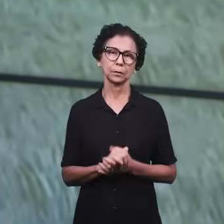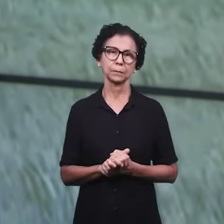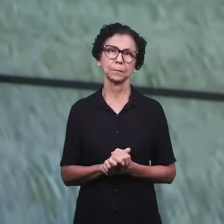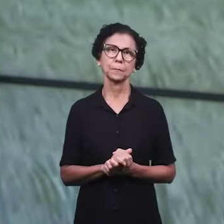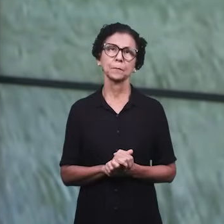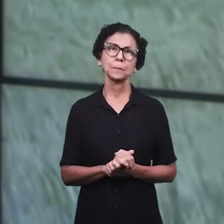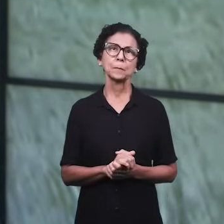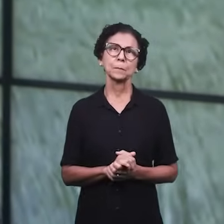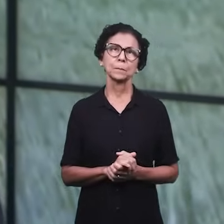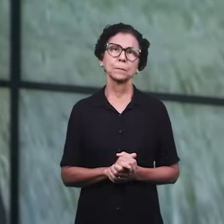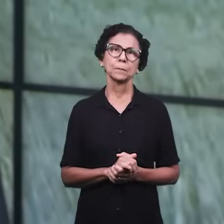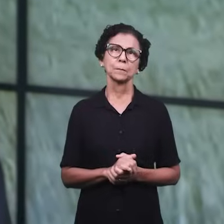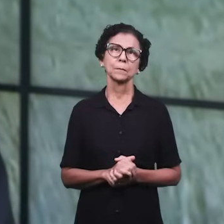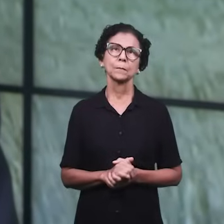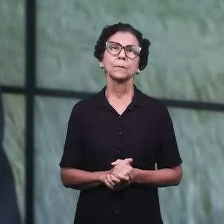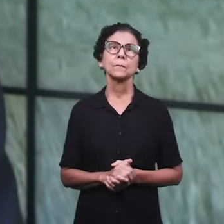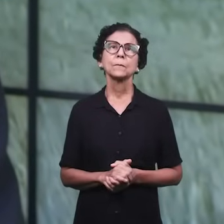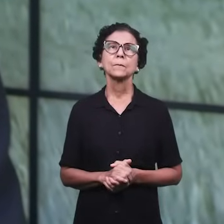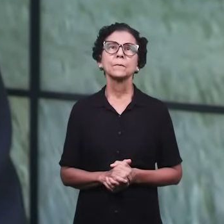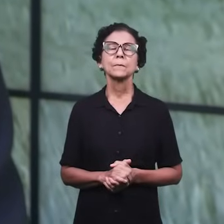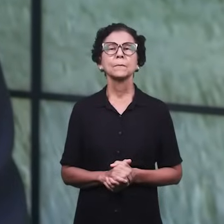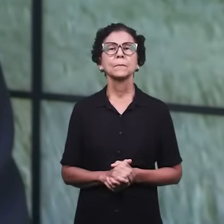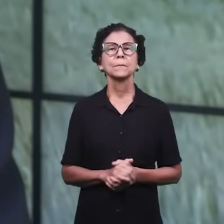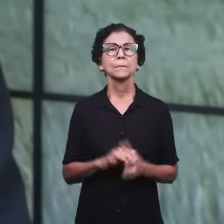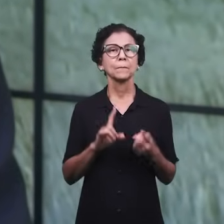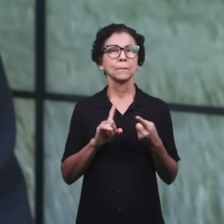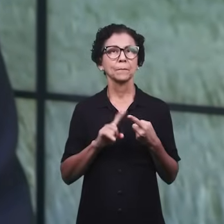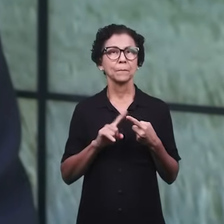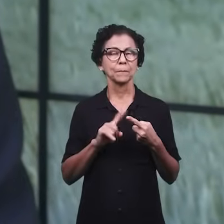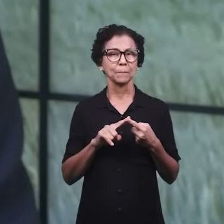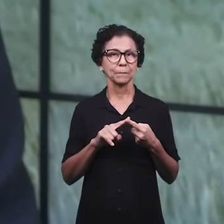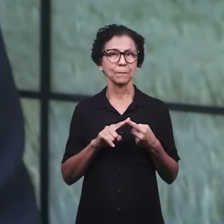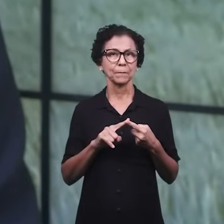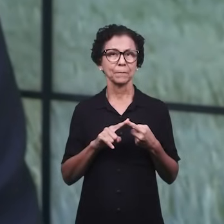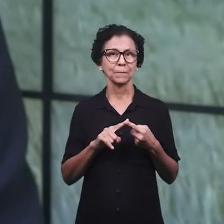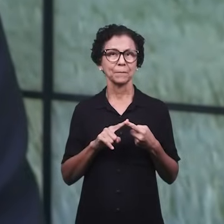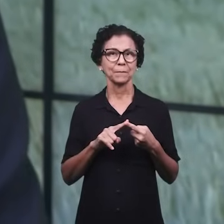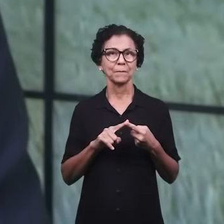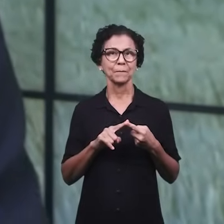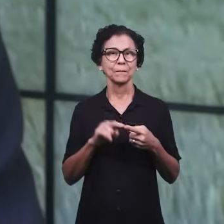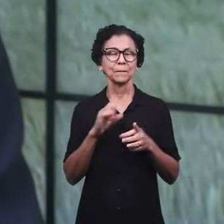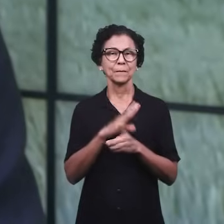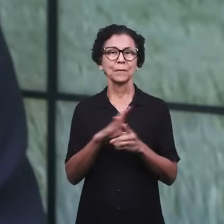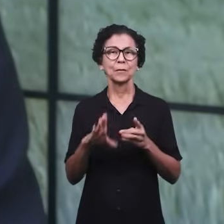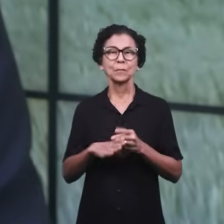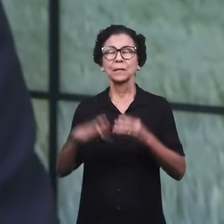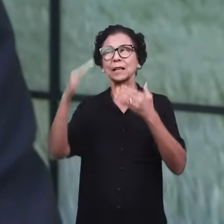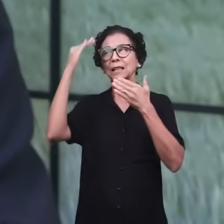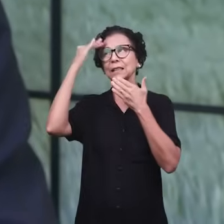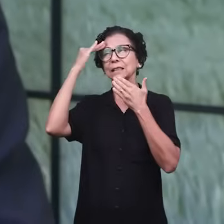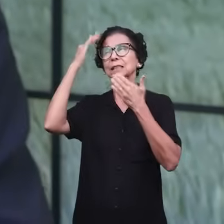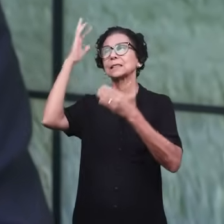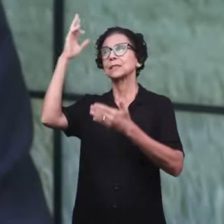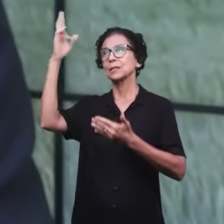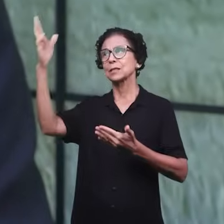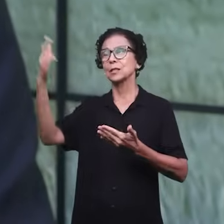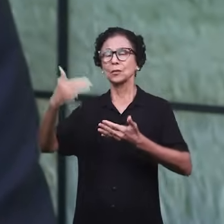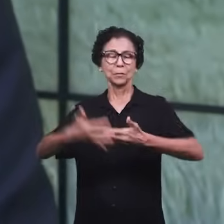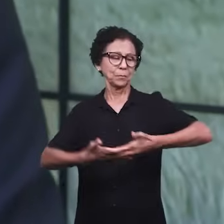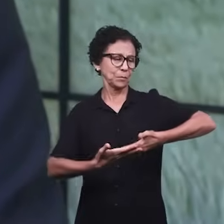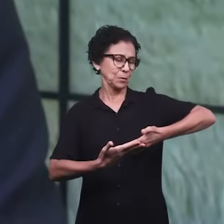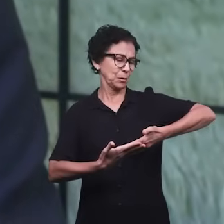consagração que eu acho que gente foi falado aqui já hoje o primeiro é de gratidão porque a criança que nasceu tá todo mundo